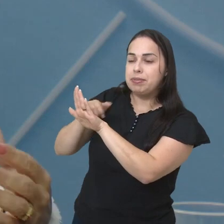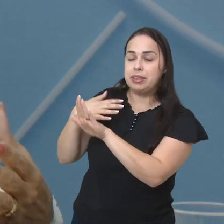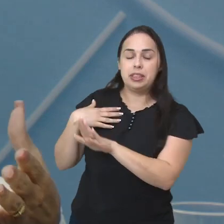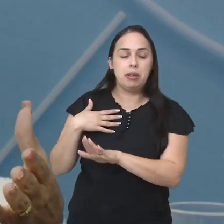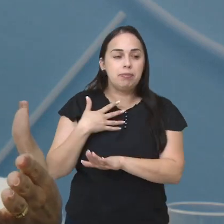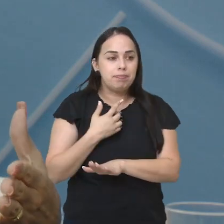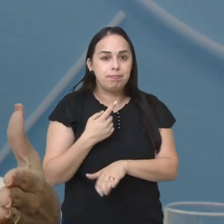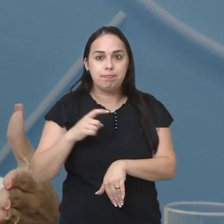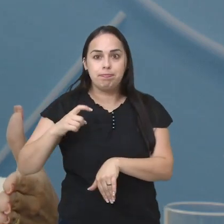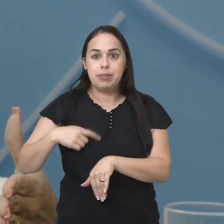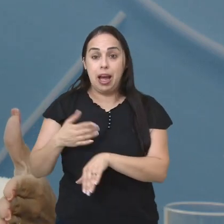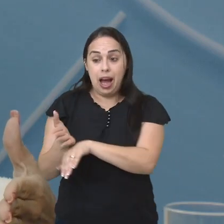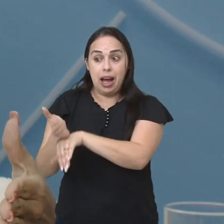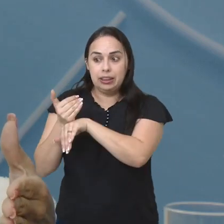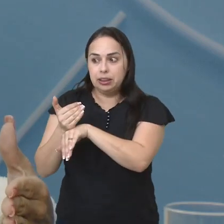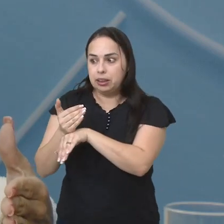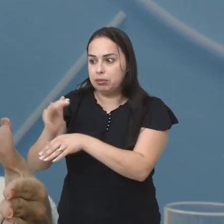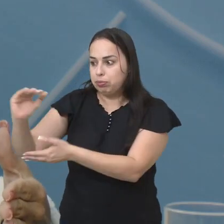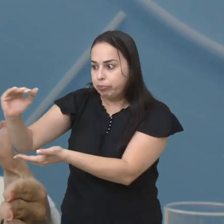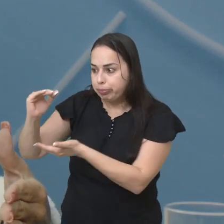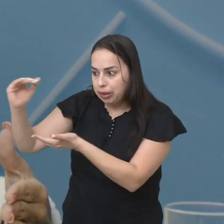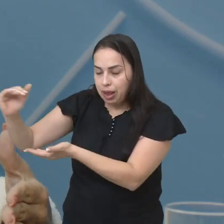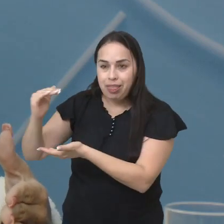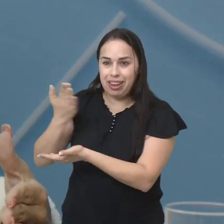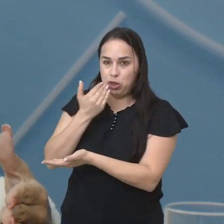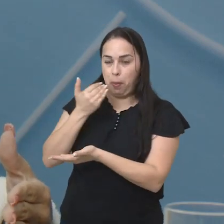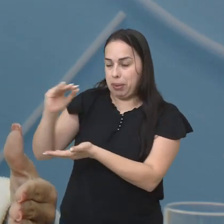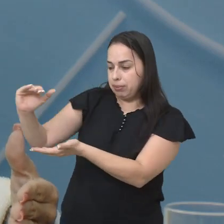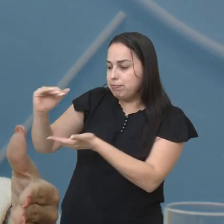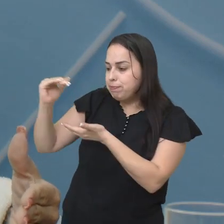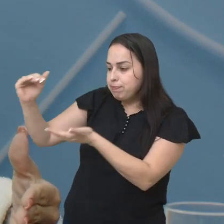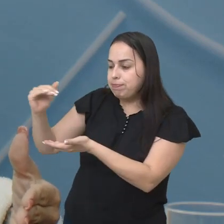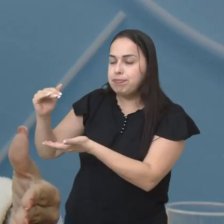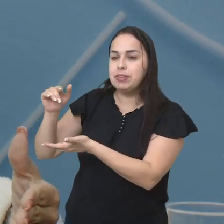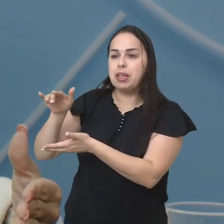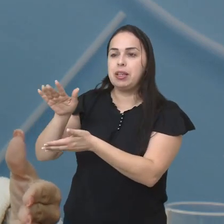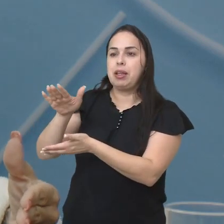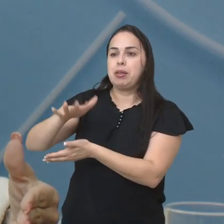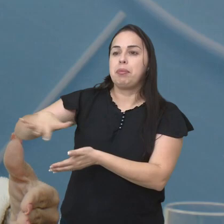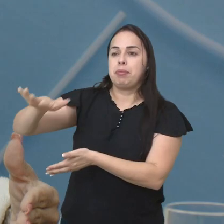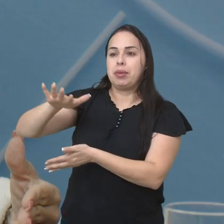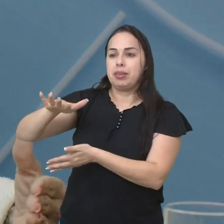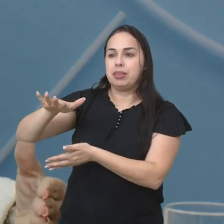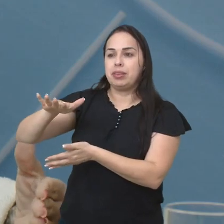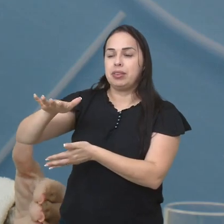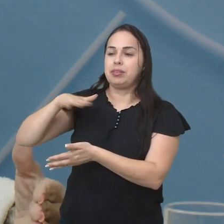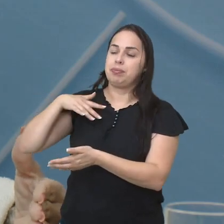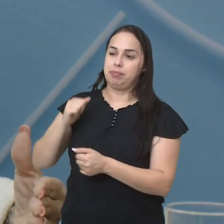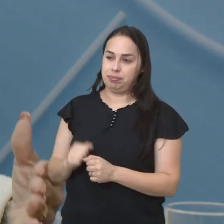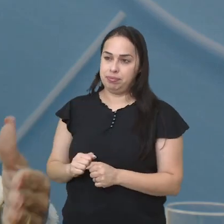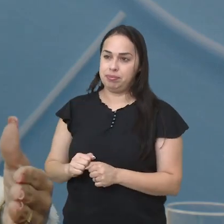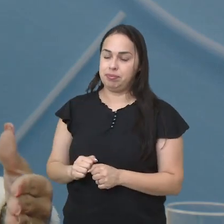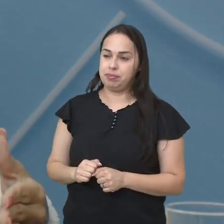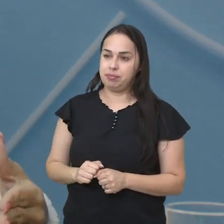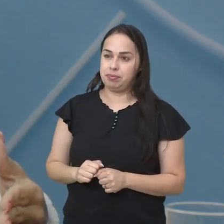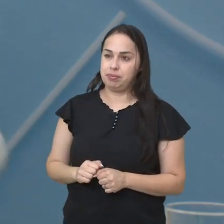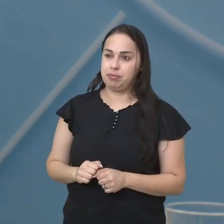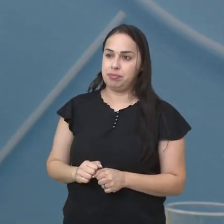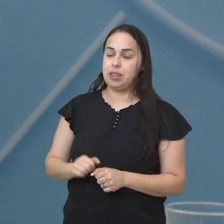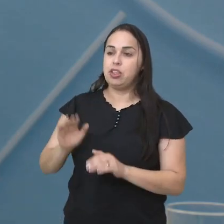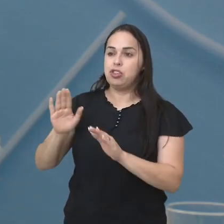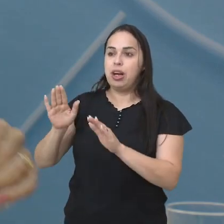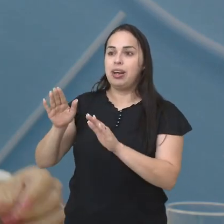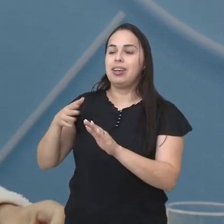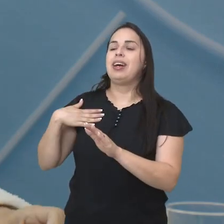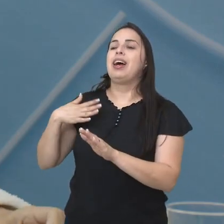doações, recebido umas doações de um pessoal que concluiu a tenda da Romaria,